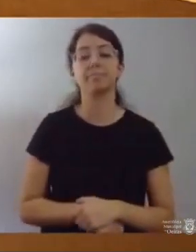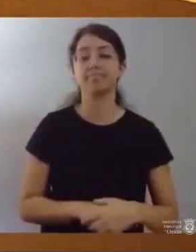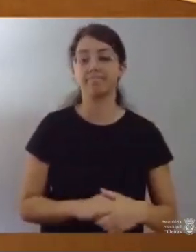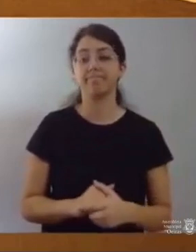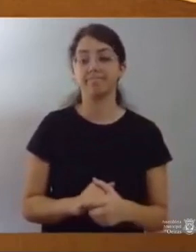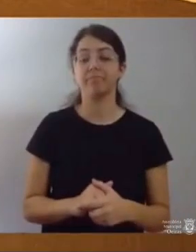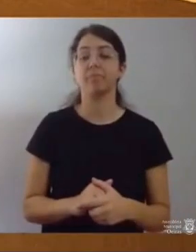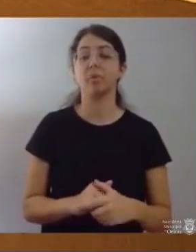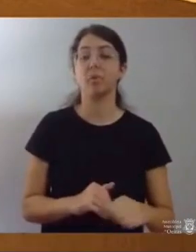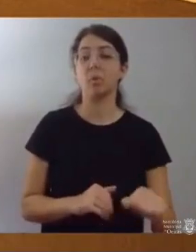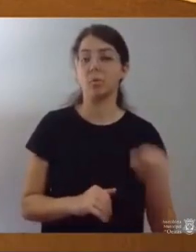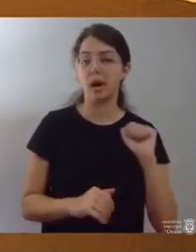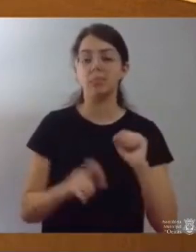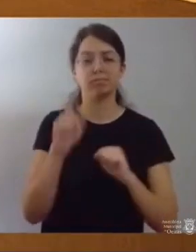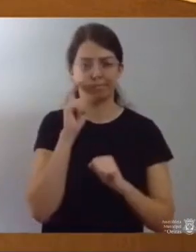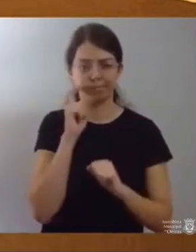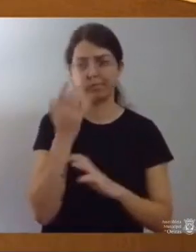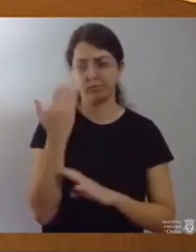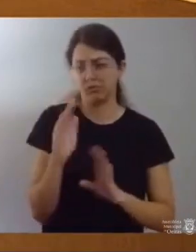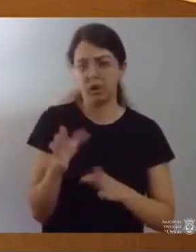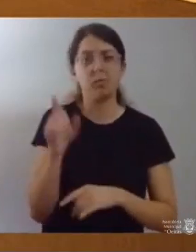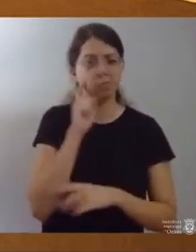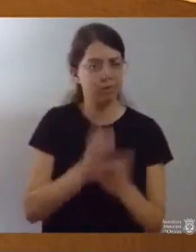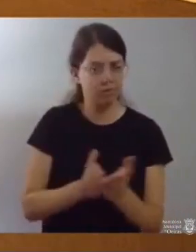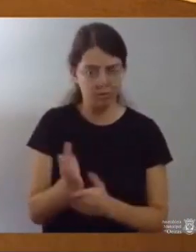defendeu e defende que